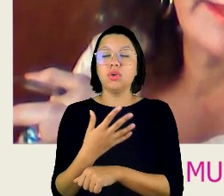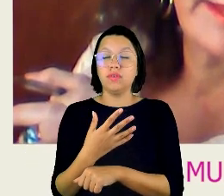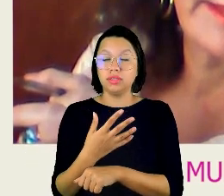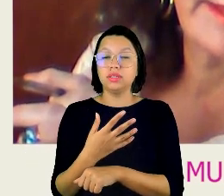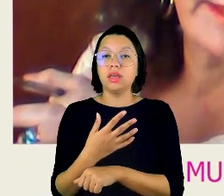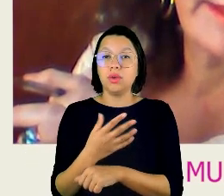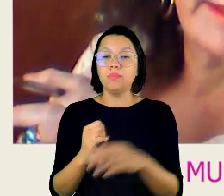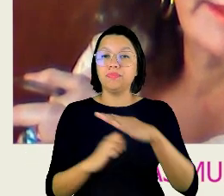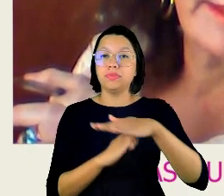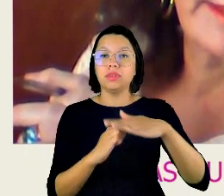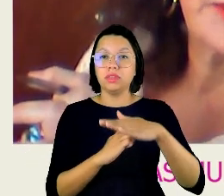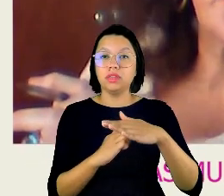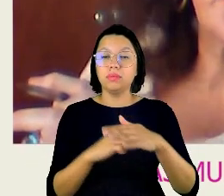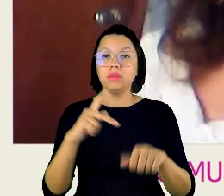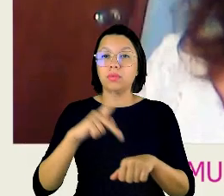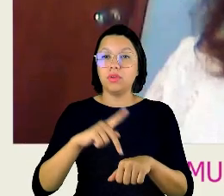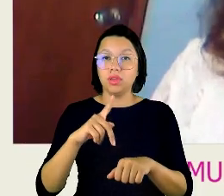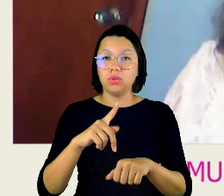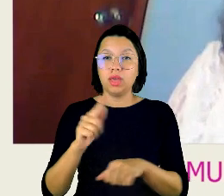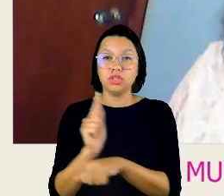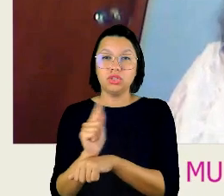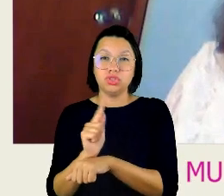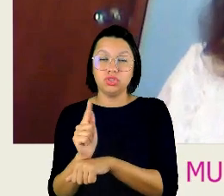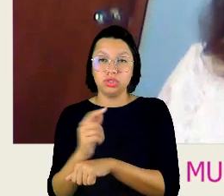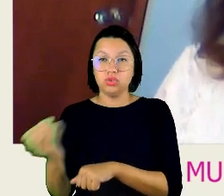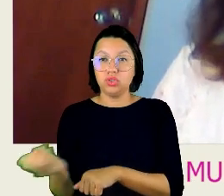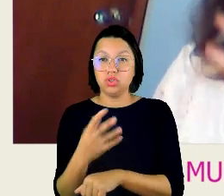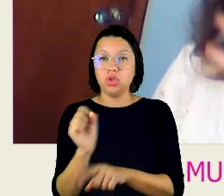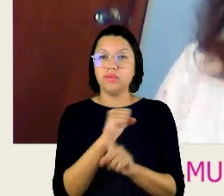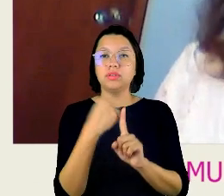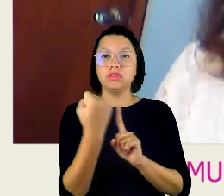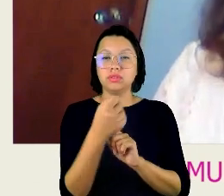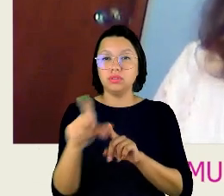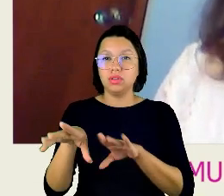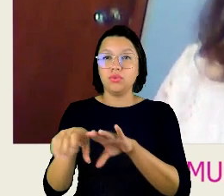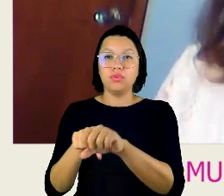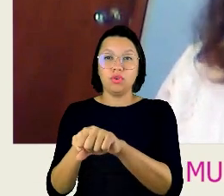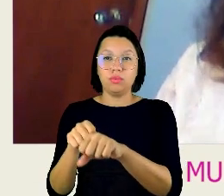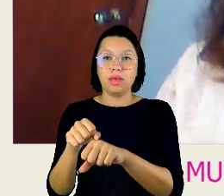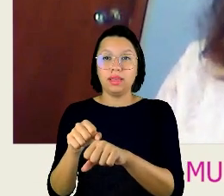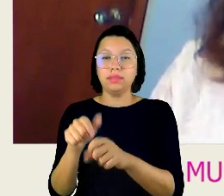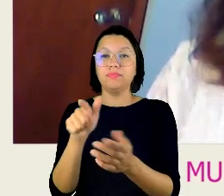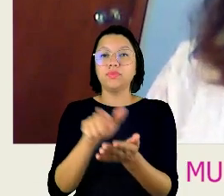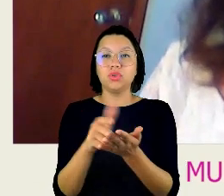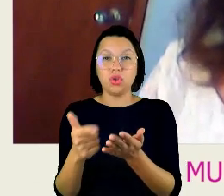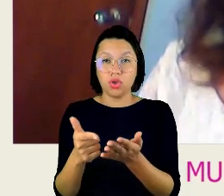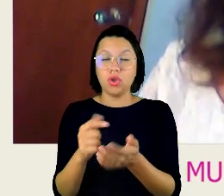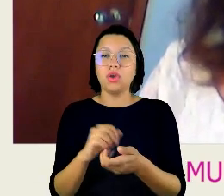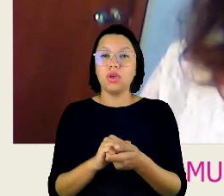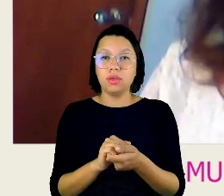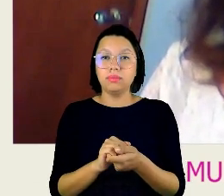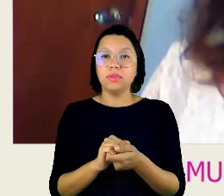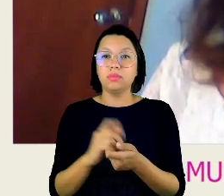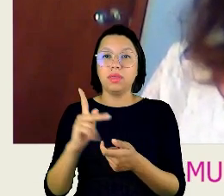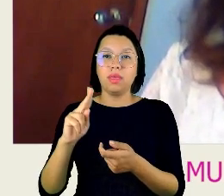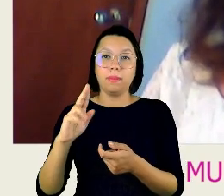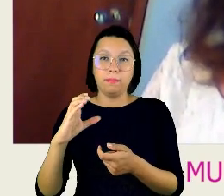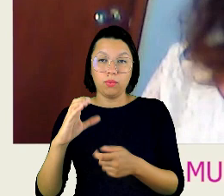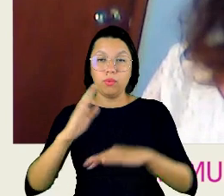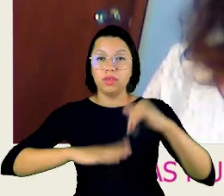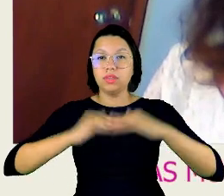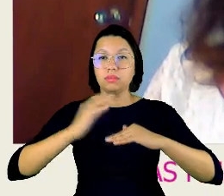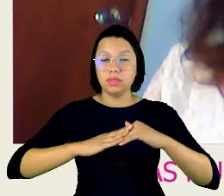Olga, pós-graduada em gestão de inovação social, formada em jornalismo pela PUC São Paulo, especialista